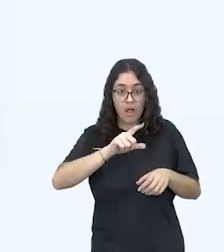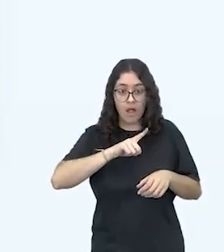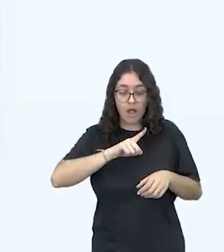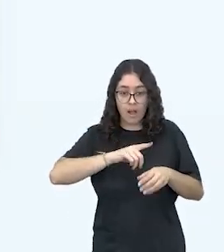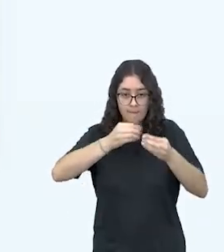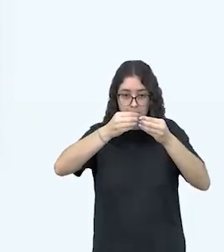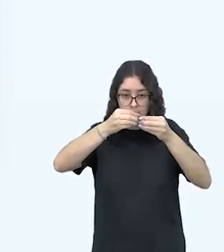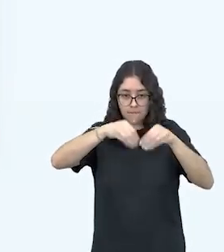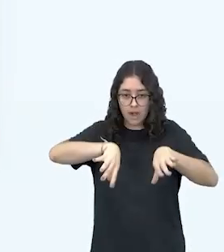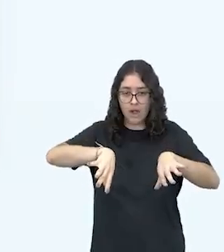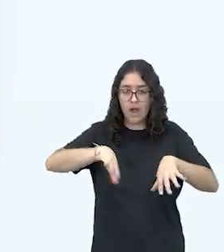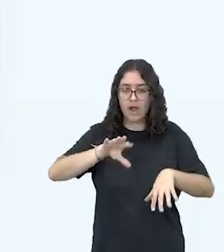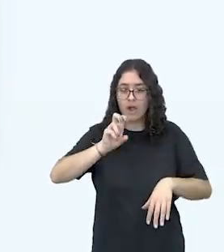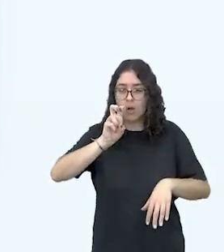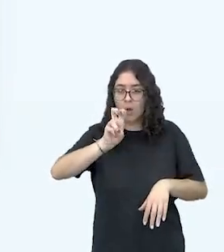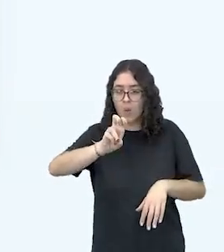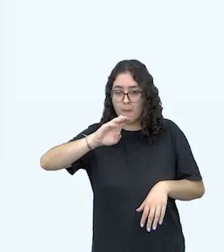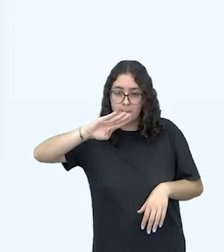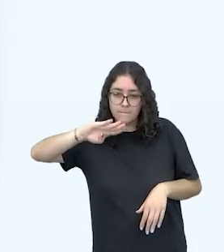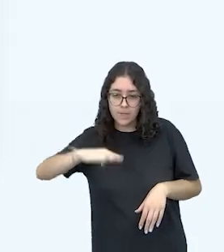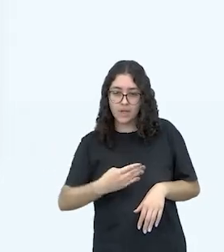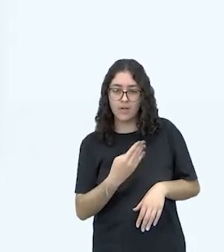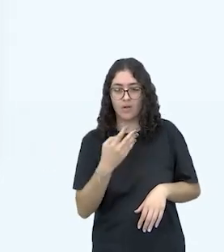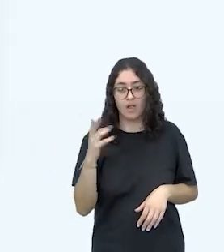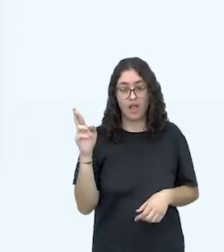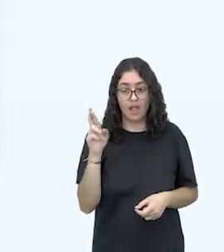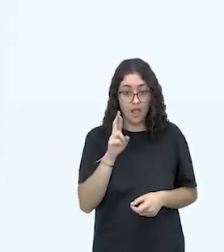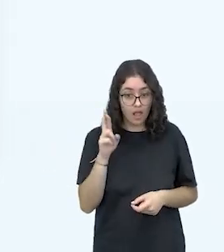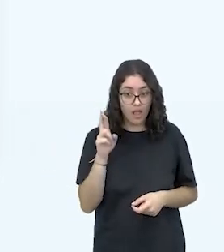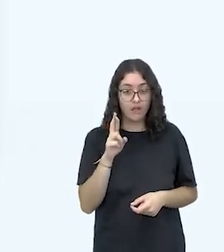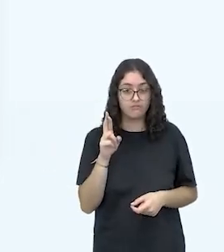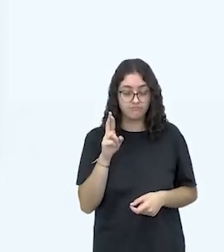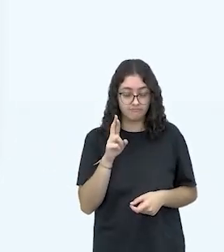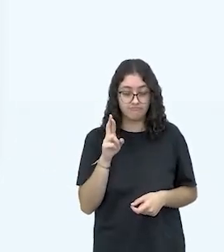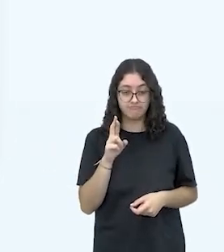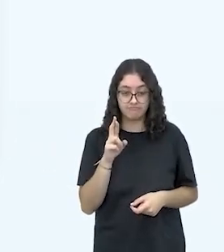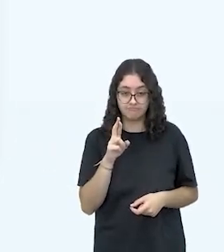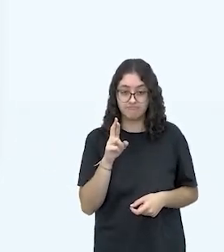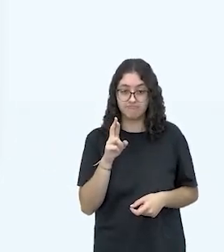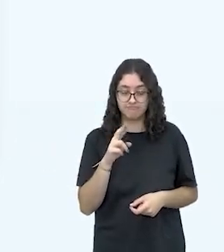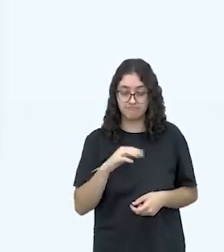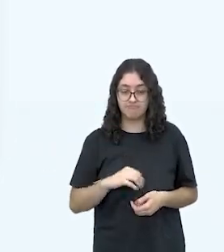prejuízo anual de mais de 5 bilhões de reais.